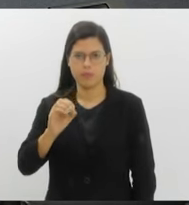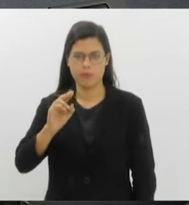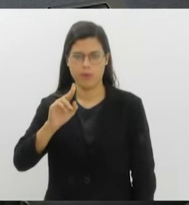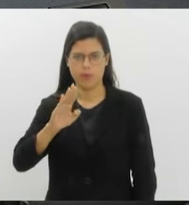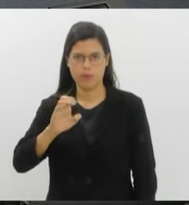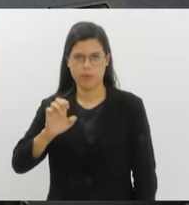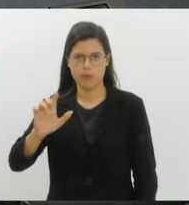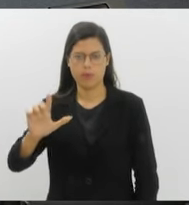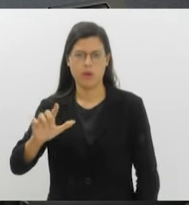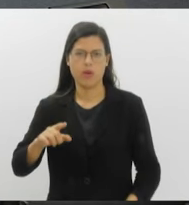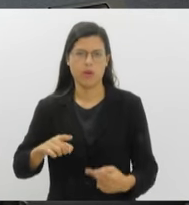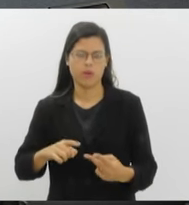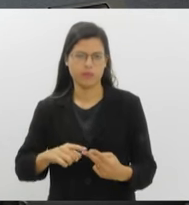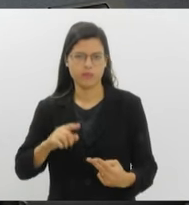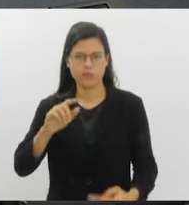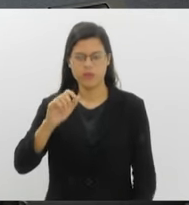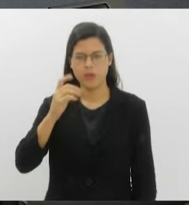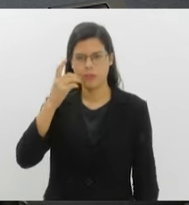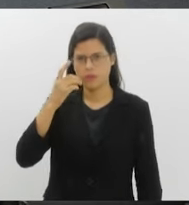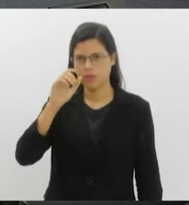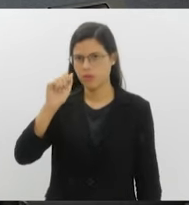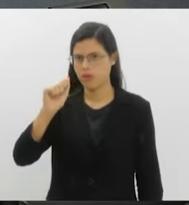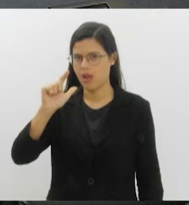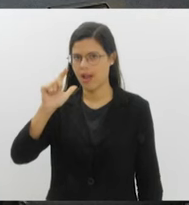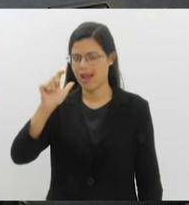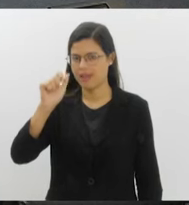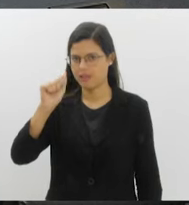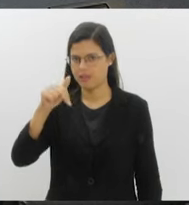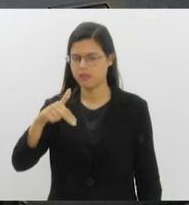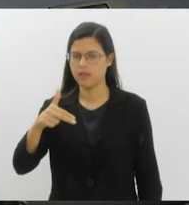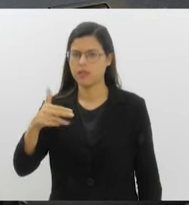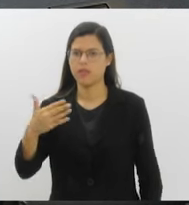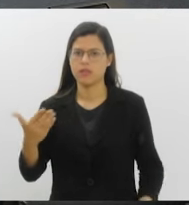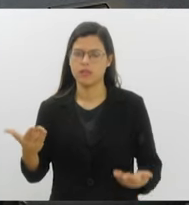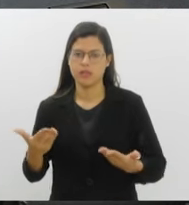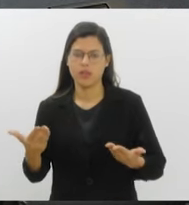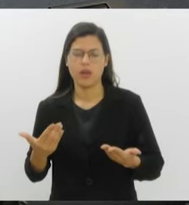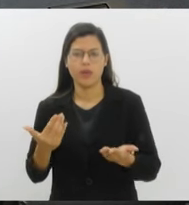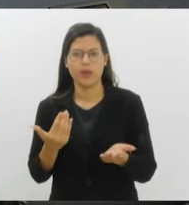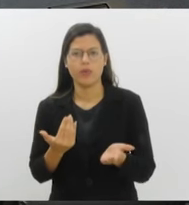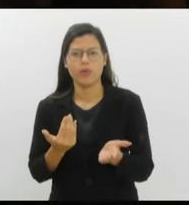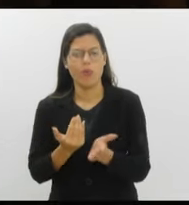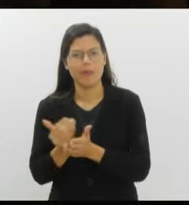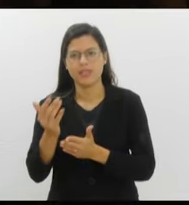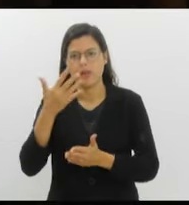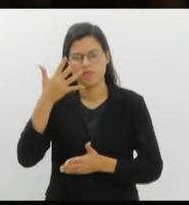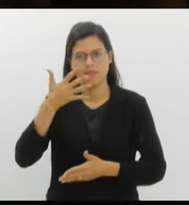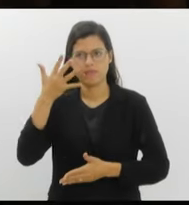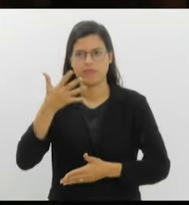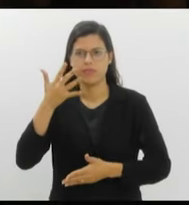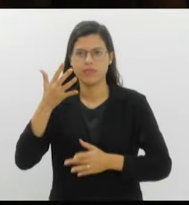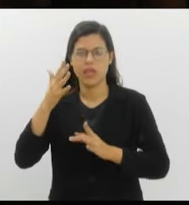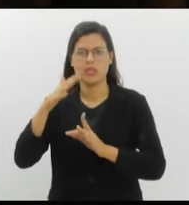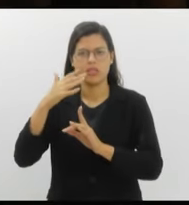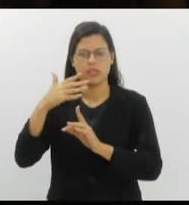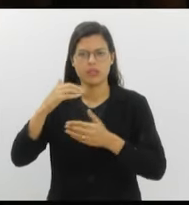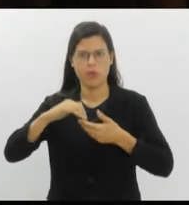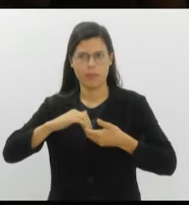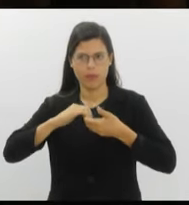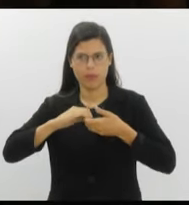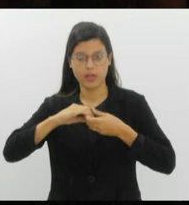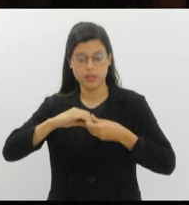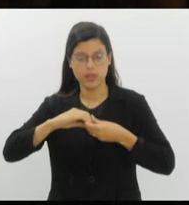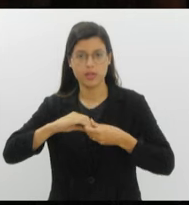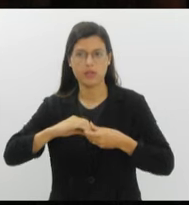deputado Alain Lopes, aqui presente nessa casa. Eu quero iniciar as minhas palavras, senhora presidente. Em primeiro lugar, saudando o